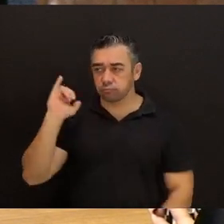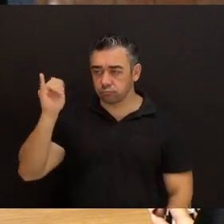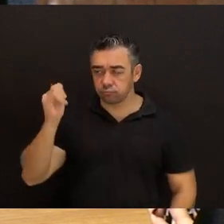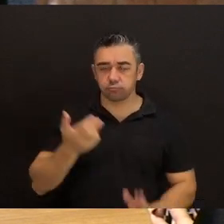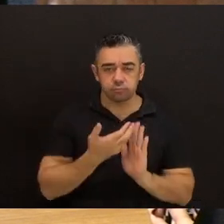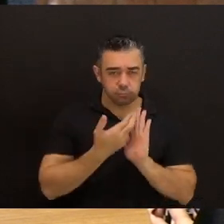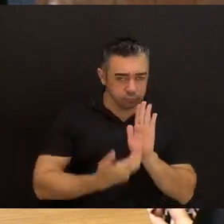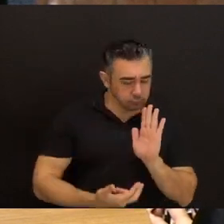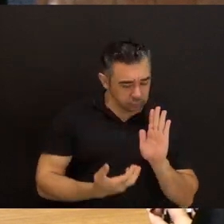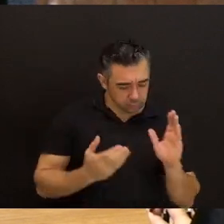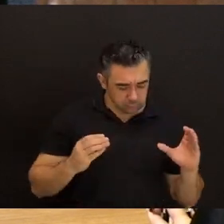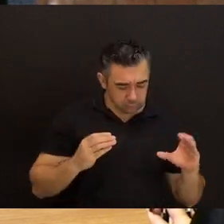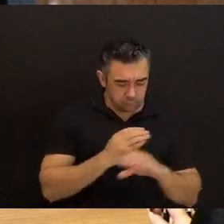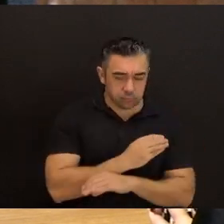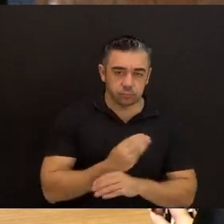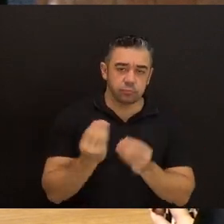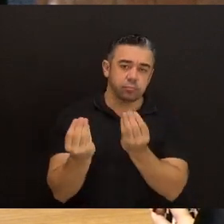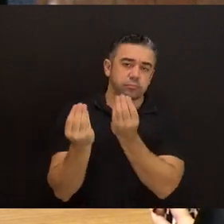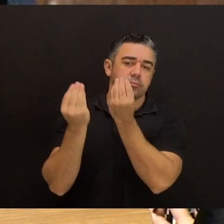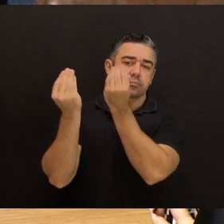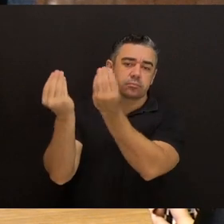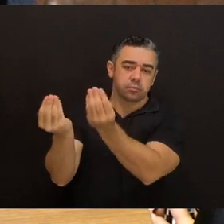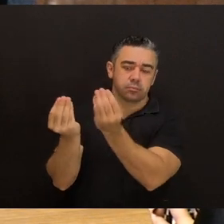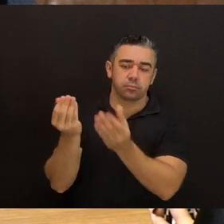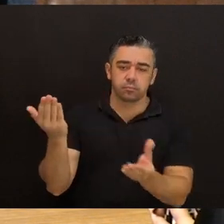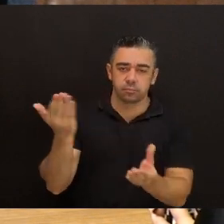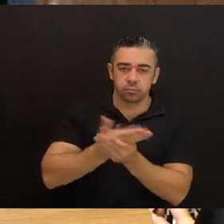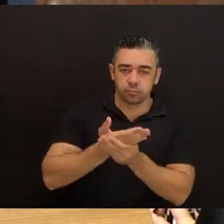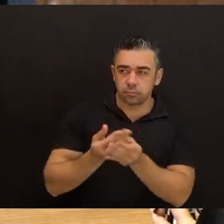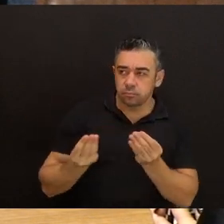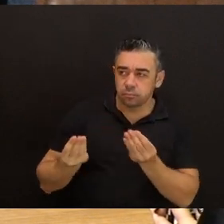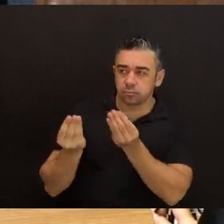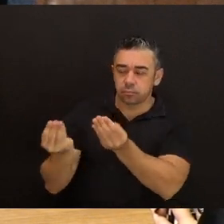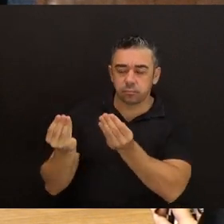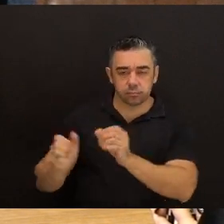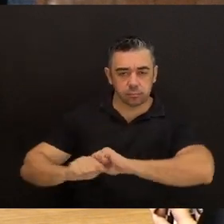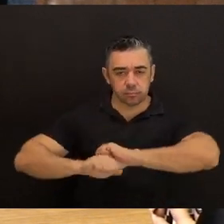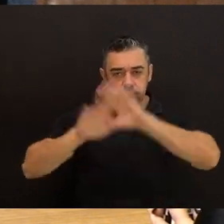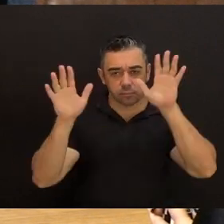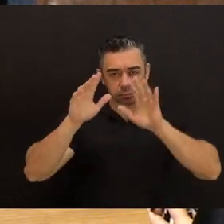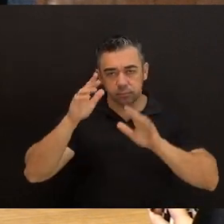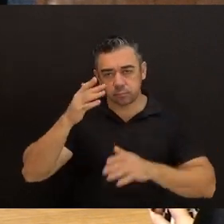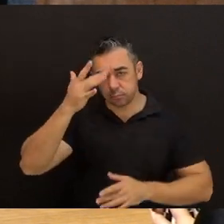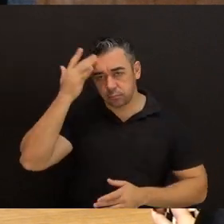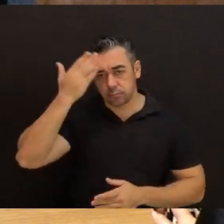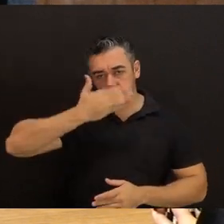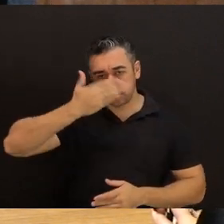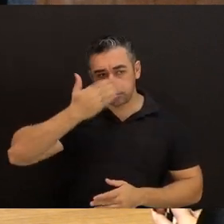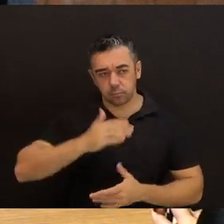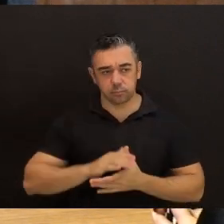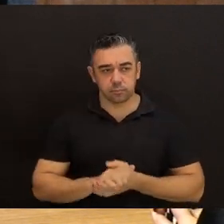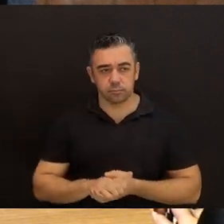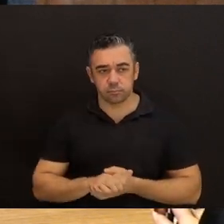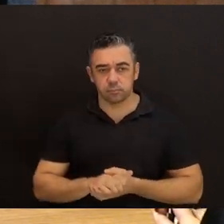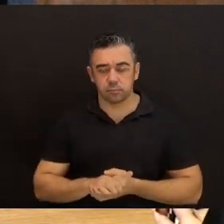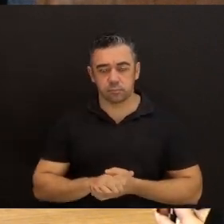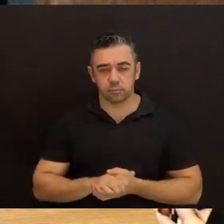relatório bem completo vamos encaminhar vamos protocolar vamos dar luz para quem não tá enxergando as coisas